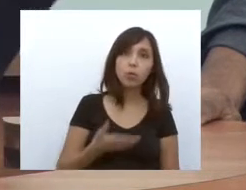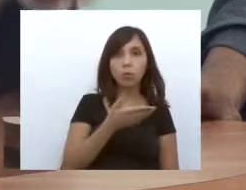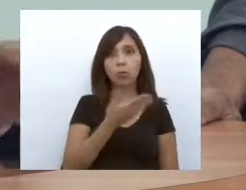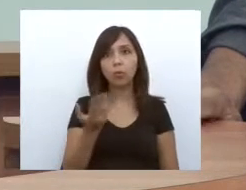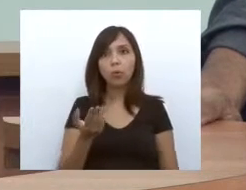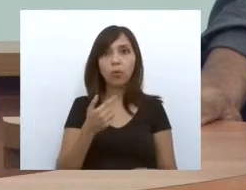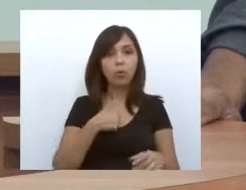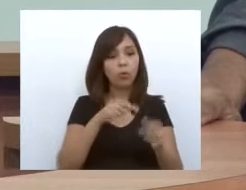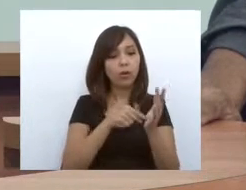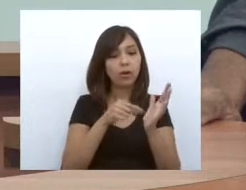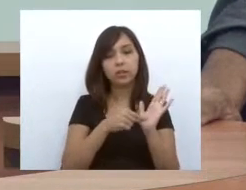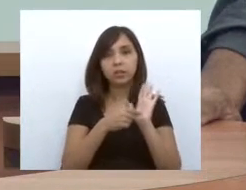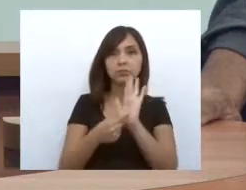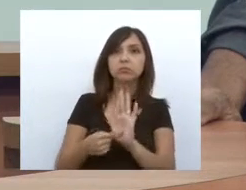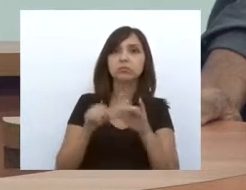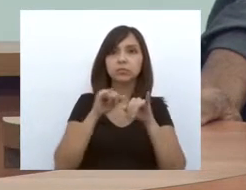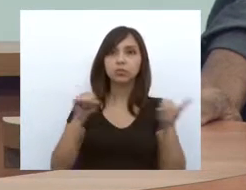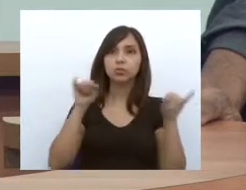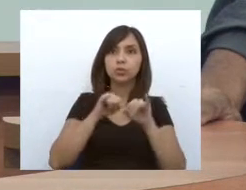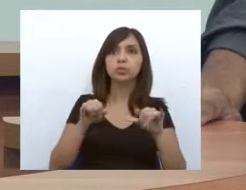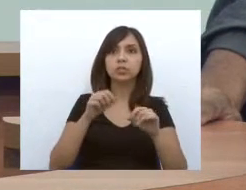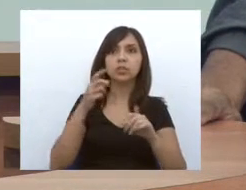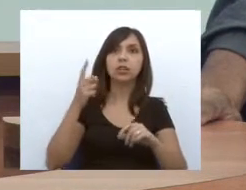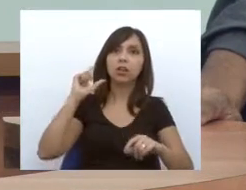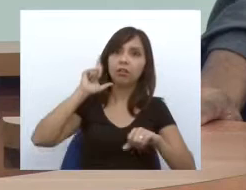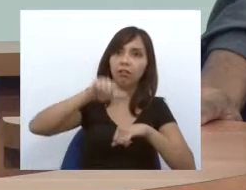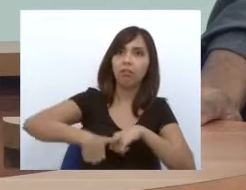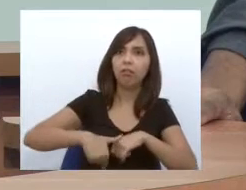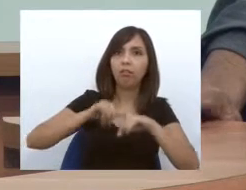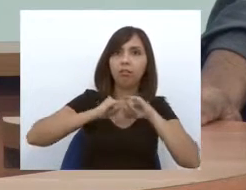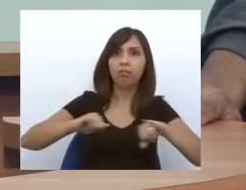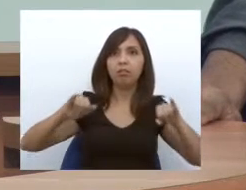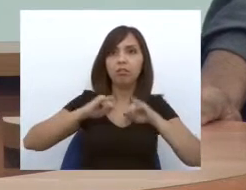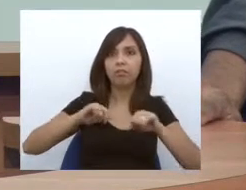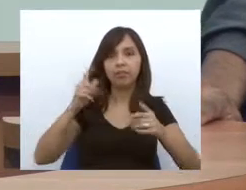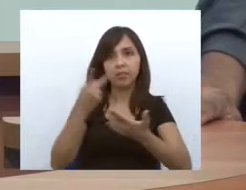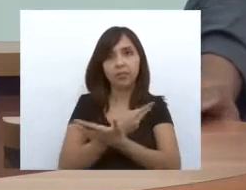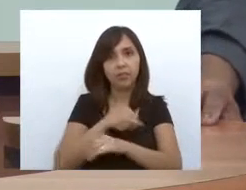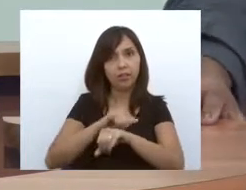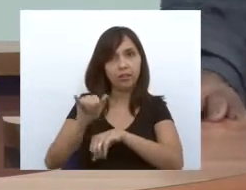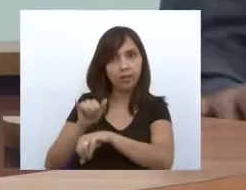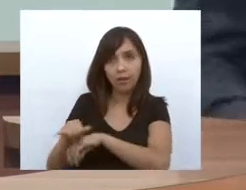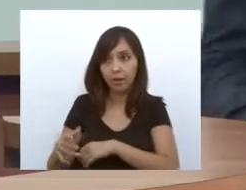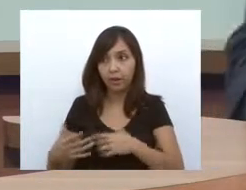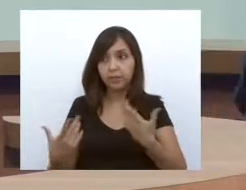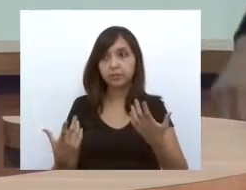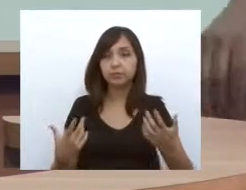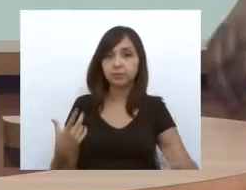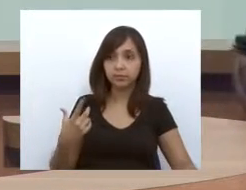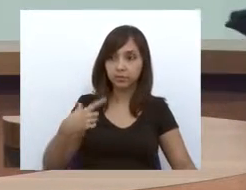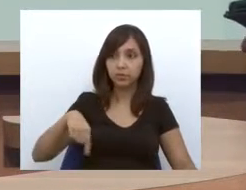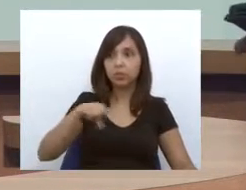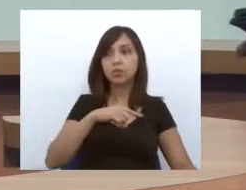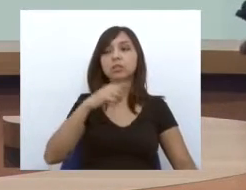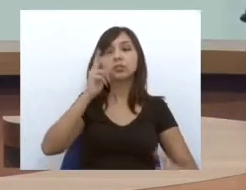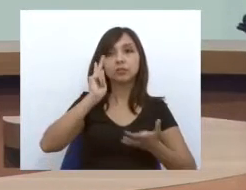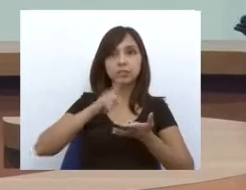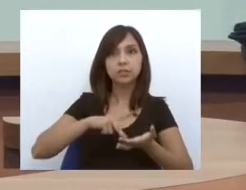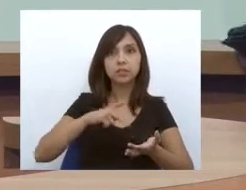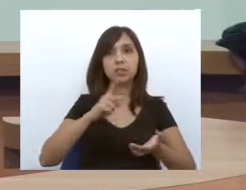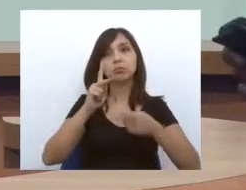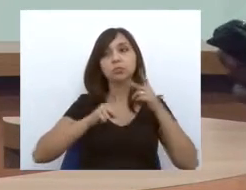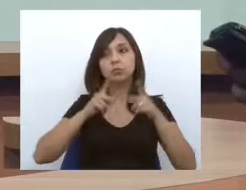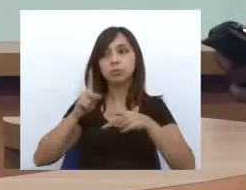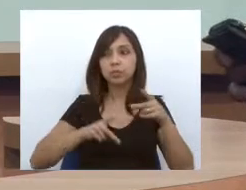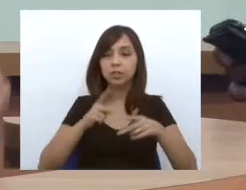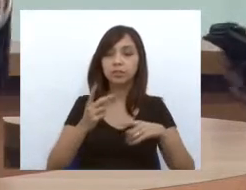trazer uma espécie de notícias populares do passado. Então, nós precisamos de mais seriedade. Seriedade de nós, vereadores, da população,